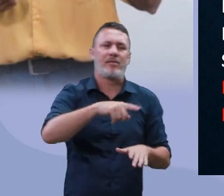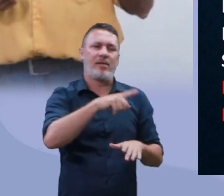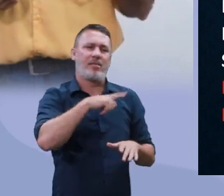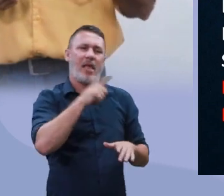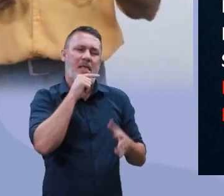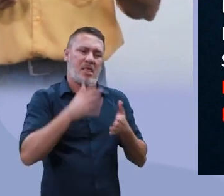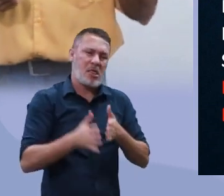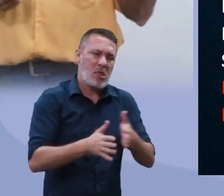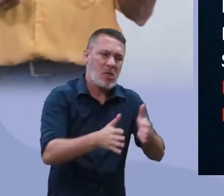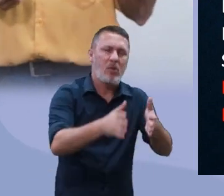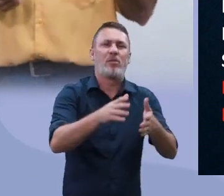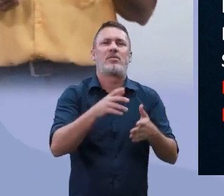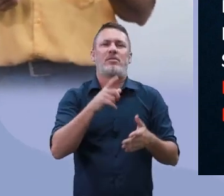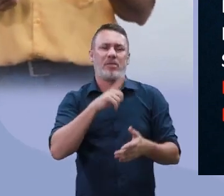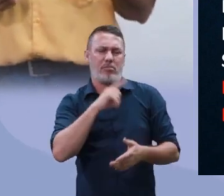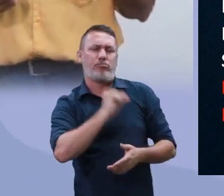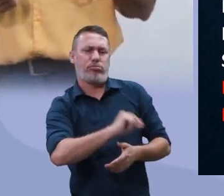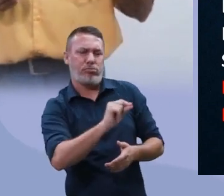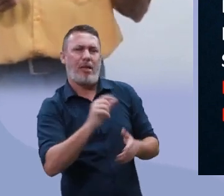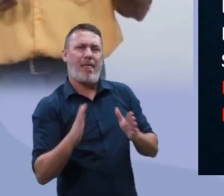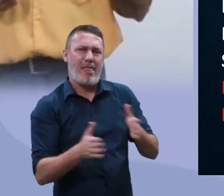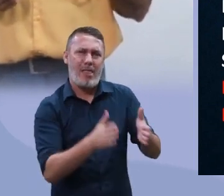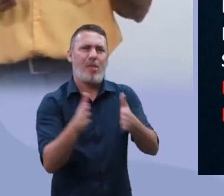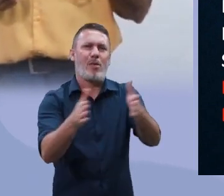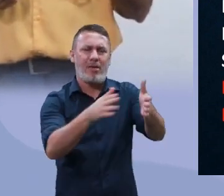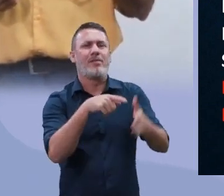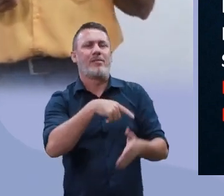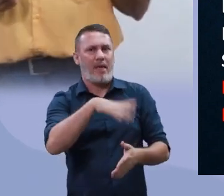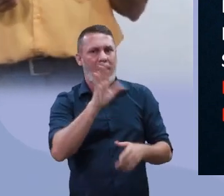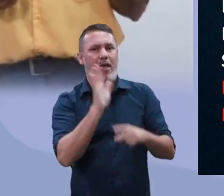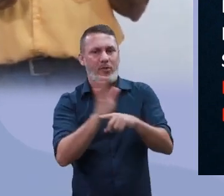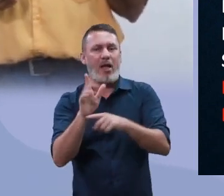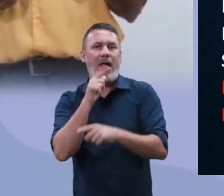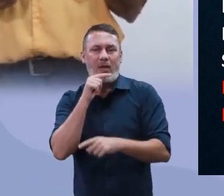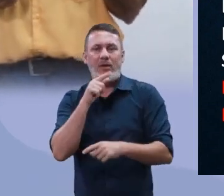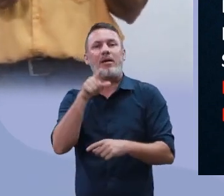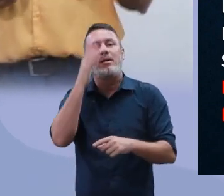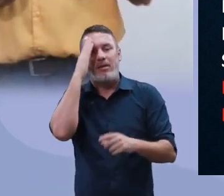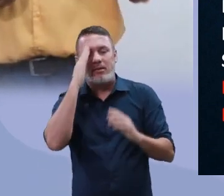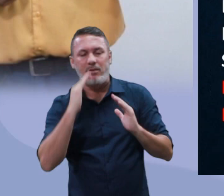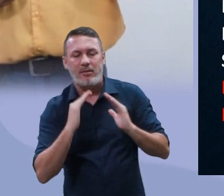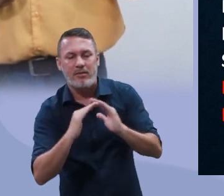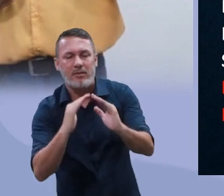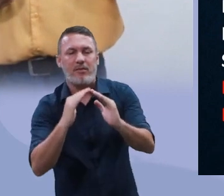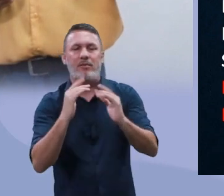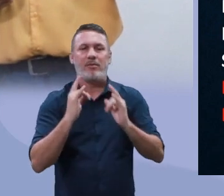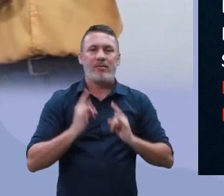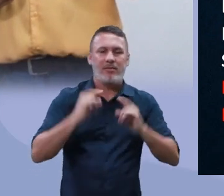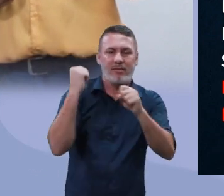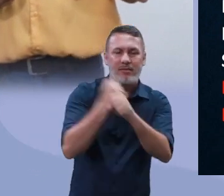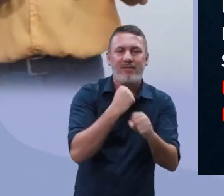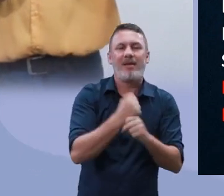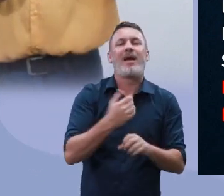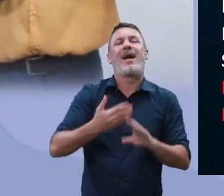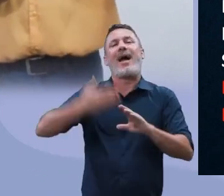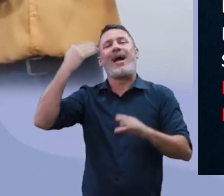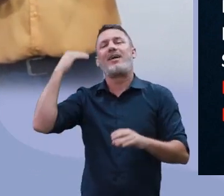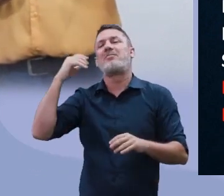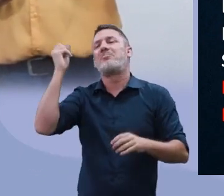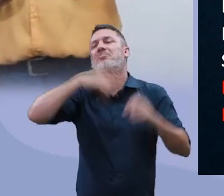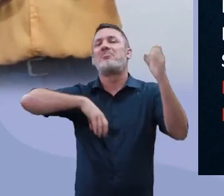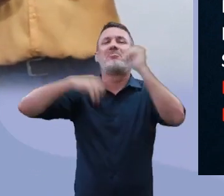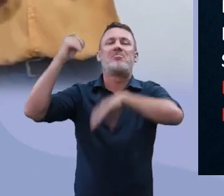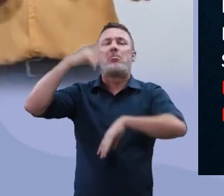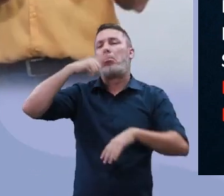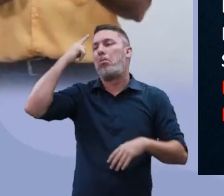né, uma planície aluvial no entorno do Rio Jucu, entre outros ali, aonde uma urbanização que não